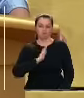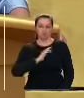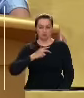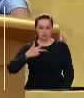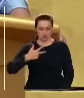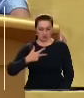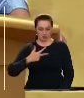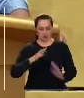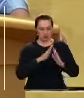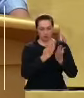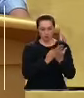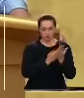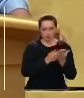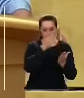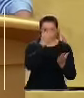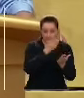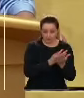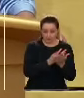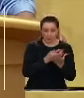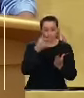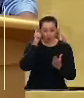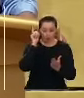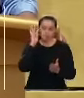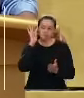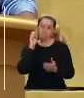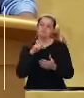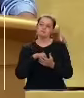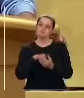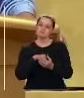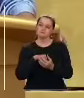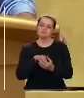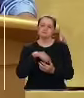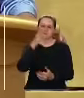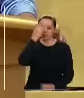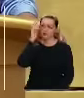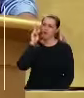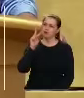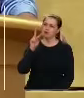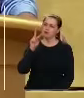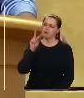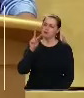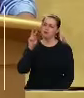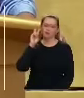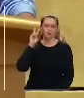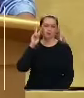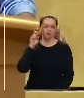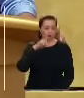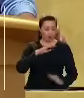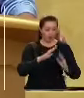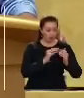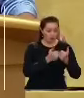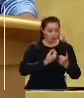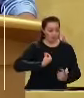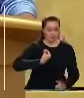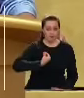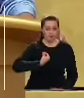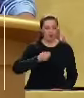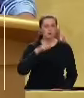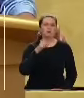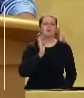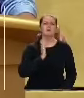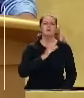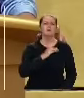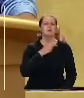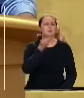Sentou aqui ontem, ou assistiu aí ontem o Bispo Macedo aqui, não lembra o que ele pregou. Mas toca num assunto que